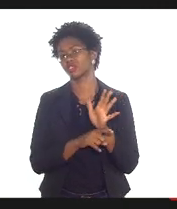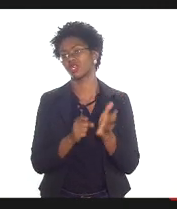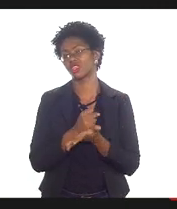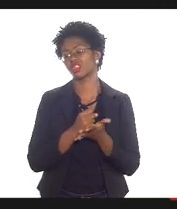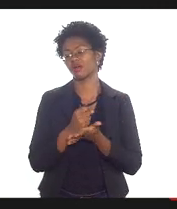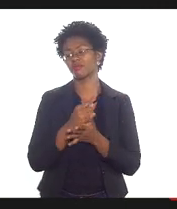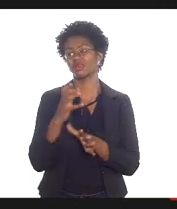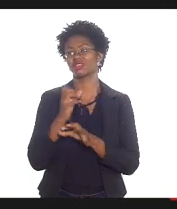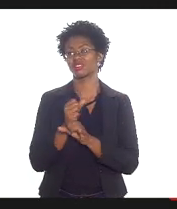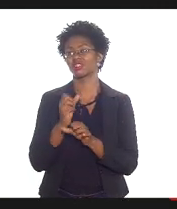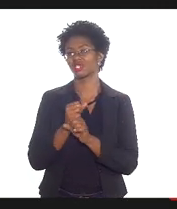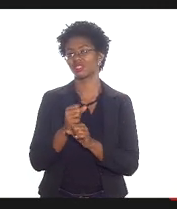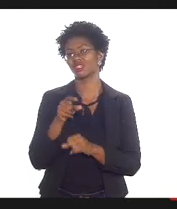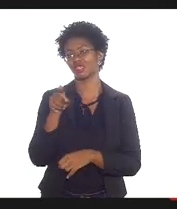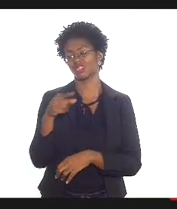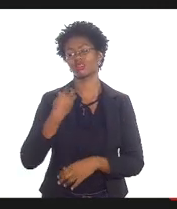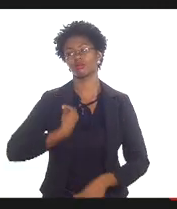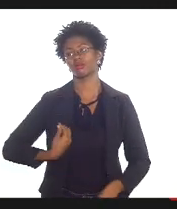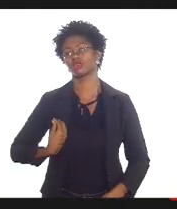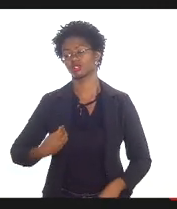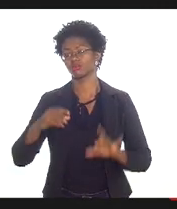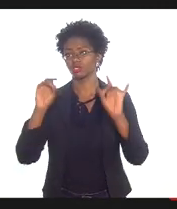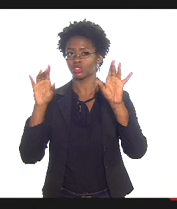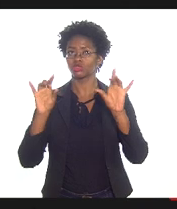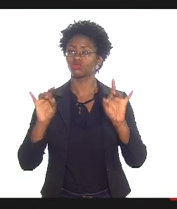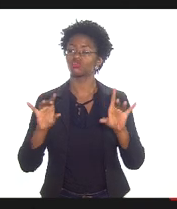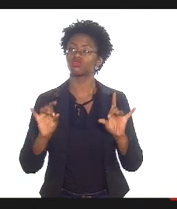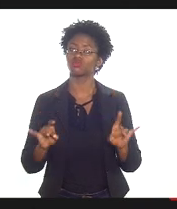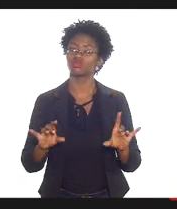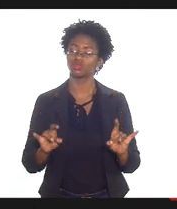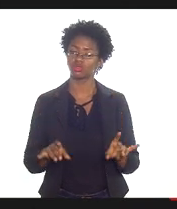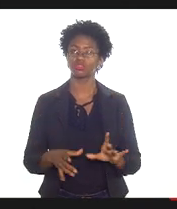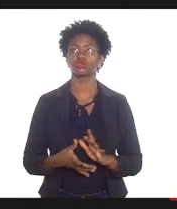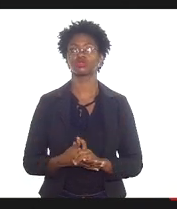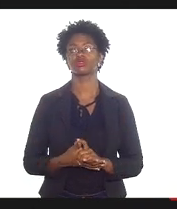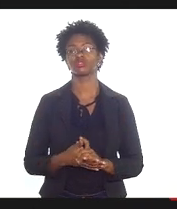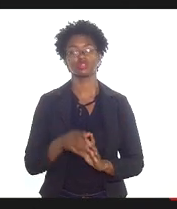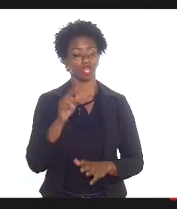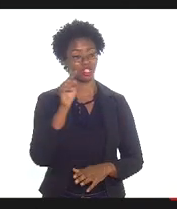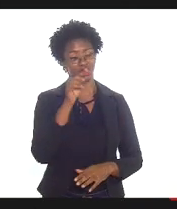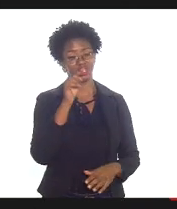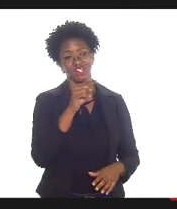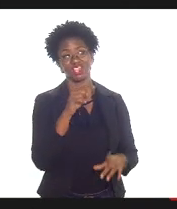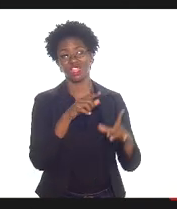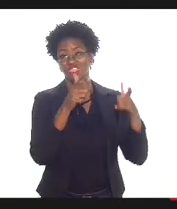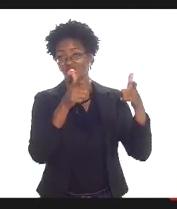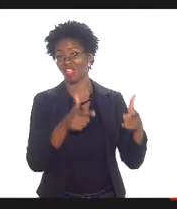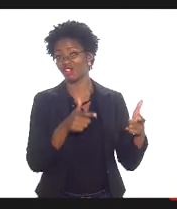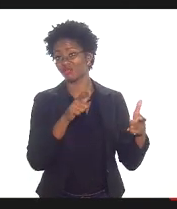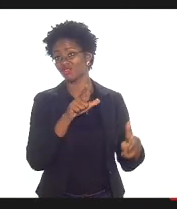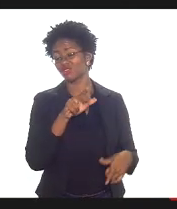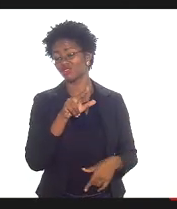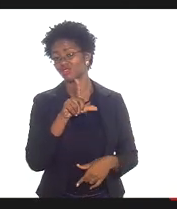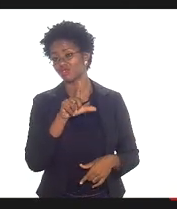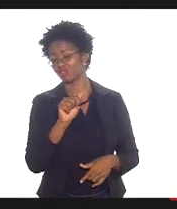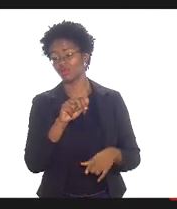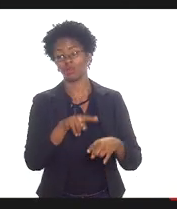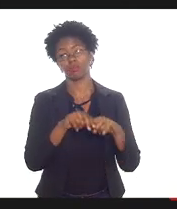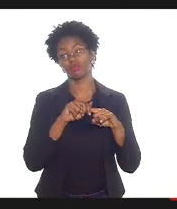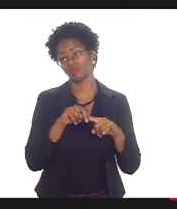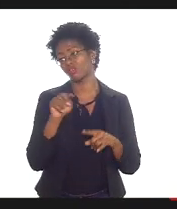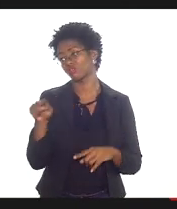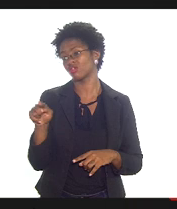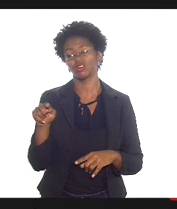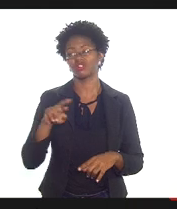de cálculo da participação especial do campo de Lula, uma vez que essa Rota 1 não escoa